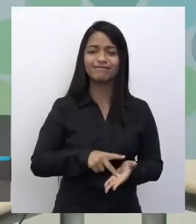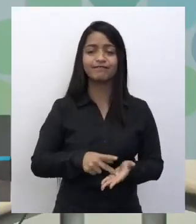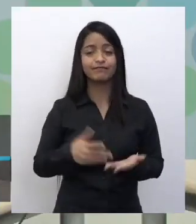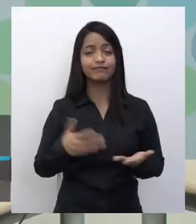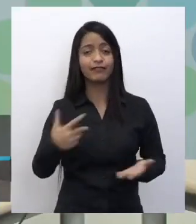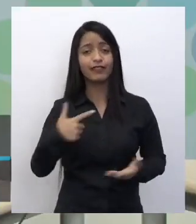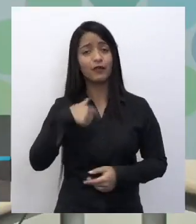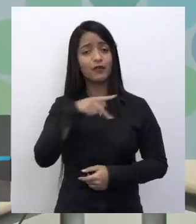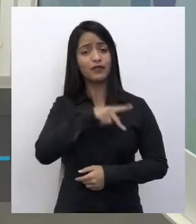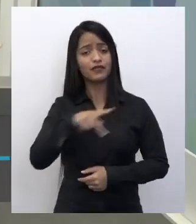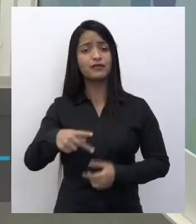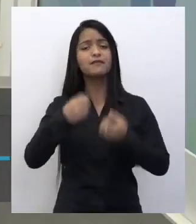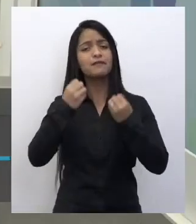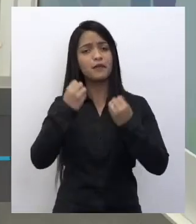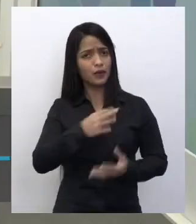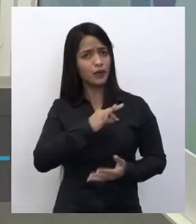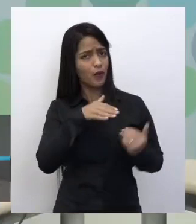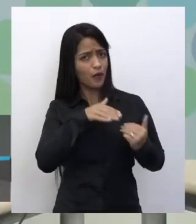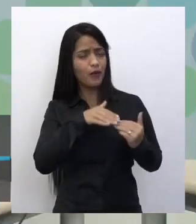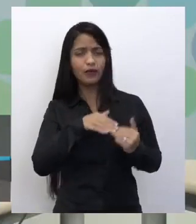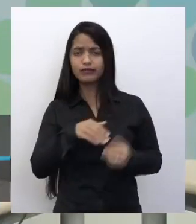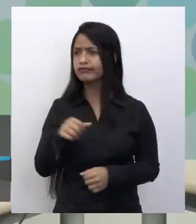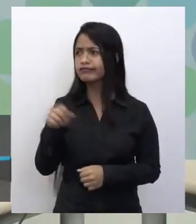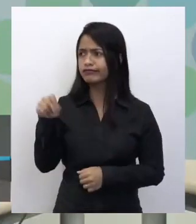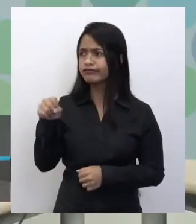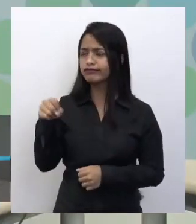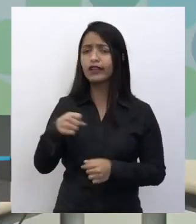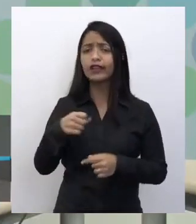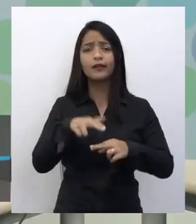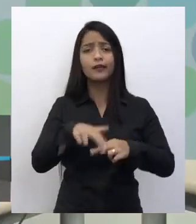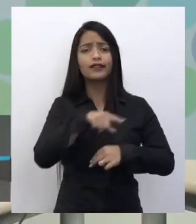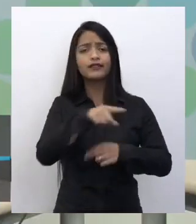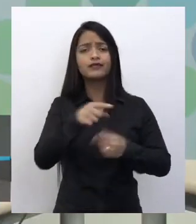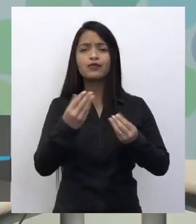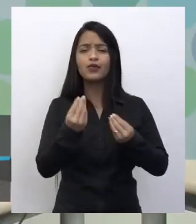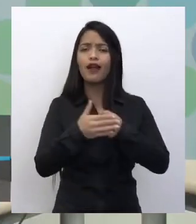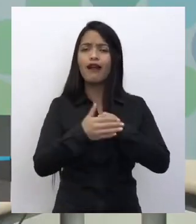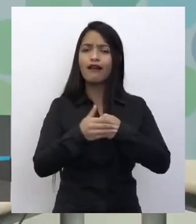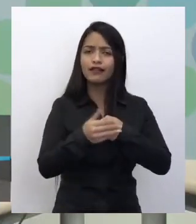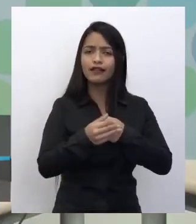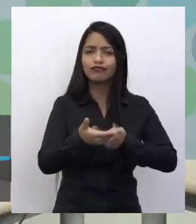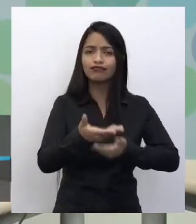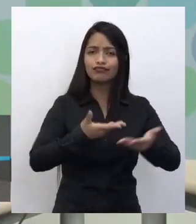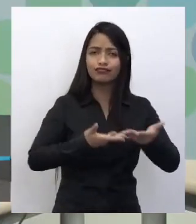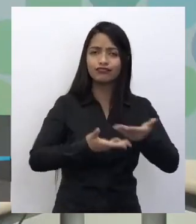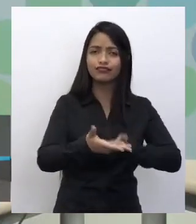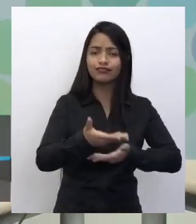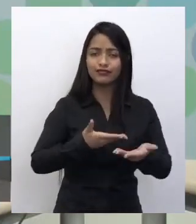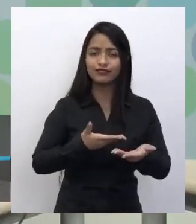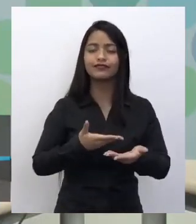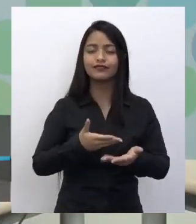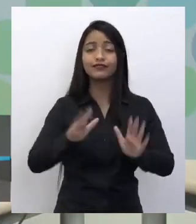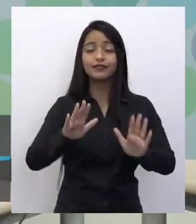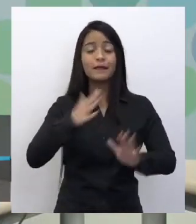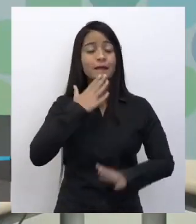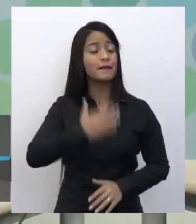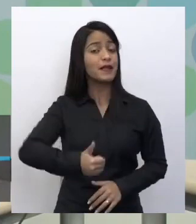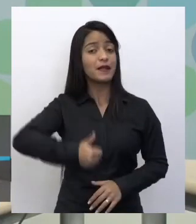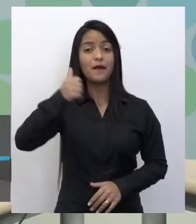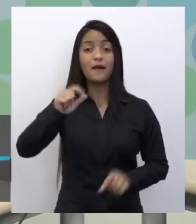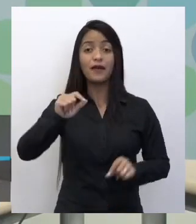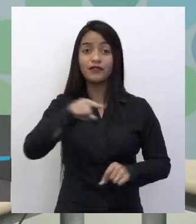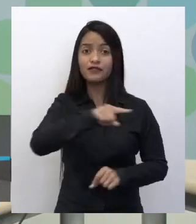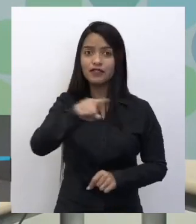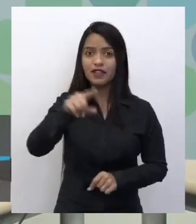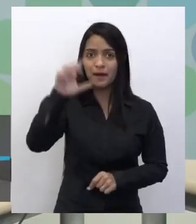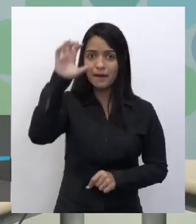professora, né, Mônica? Sim. Porque por conta do carinho que a Da gente troca. recebe, da troca que a gente recebe. E claro que o melhor é quando vocês aprendem, né?